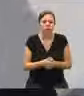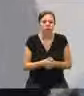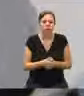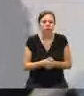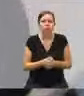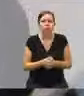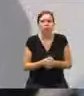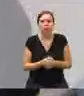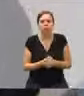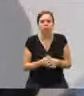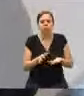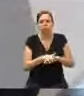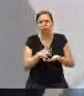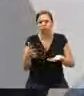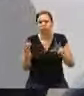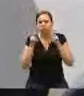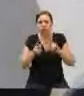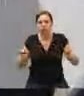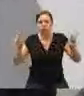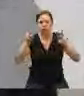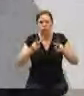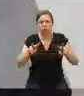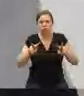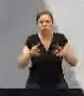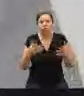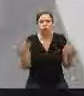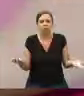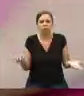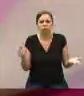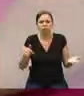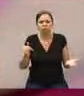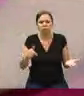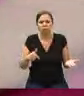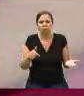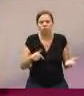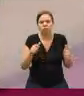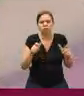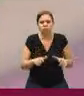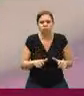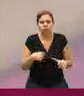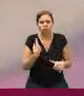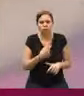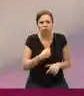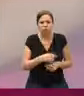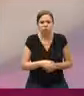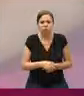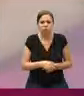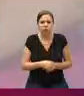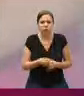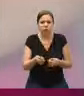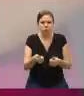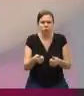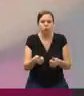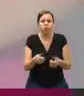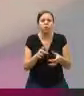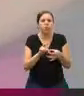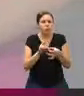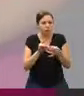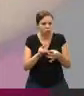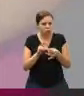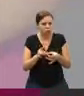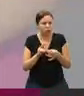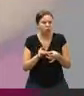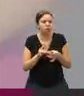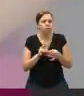né, da visibilidade geral. Então aqui é um ponto onde a gente alimenta essa corrente fraterna,